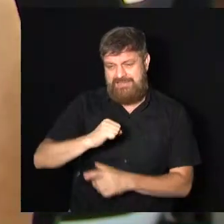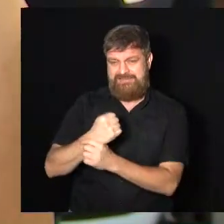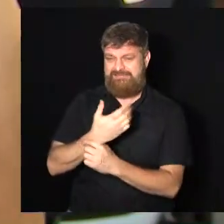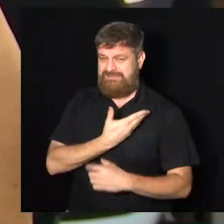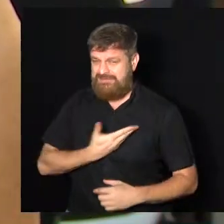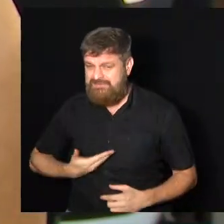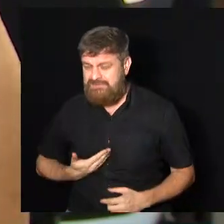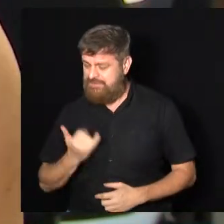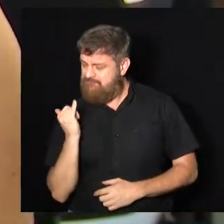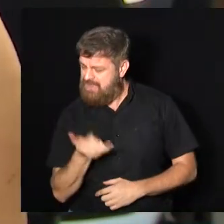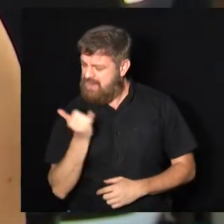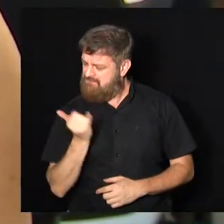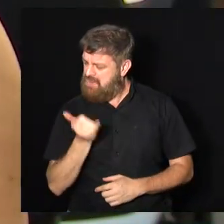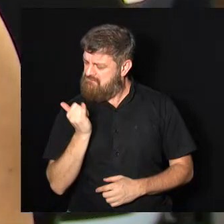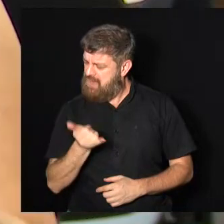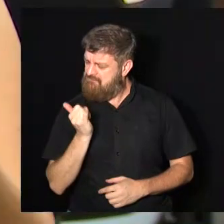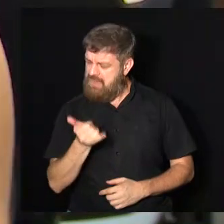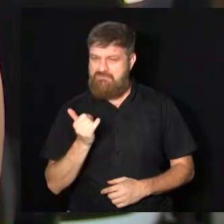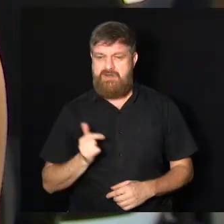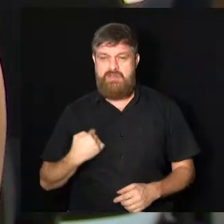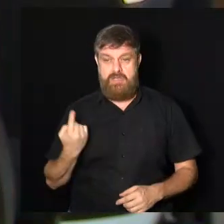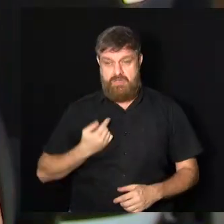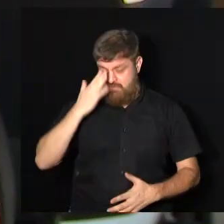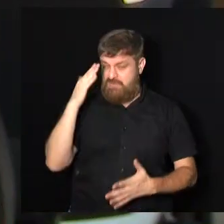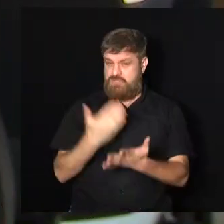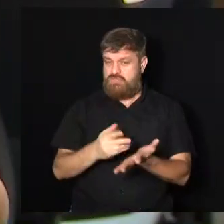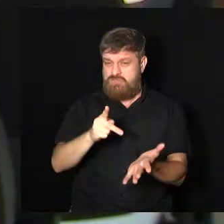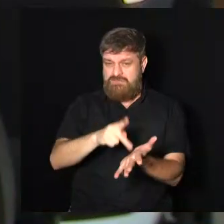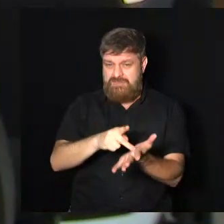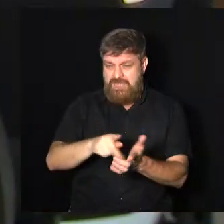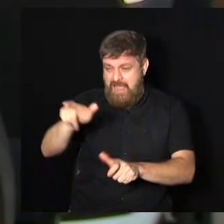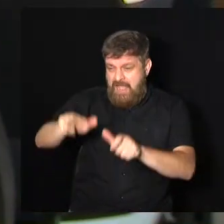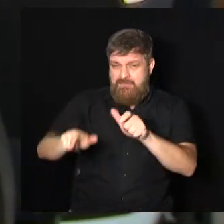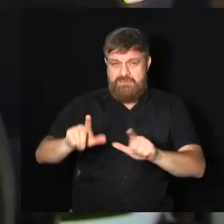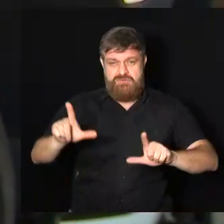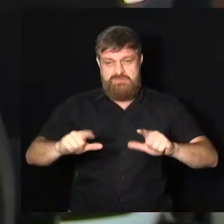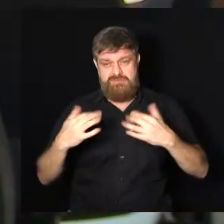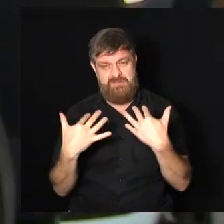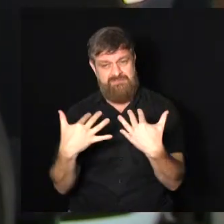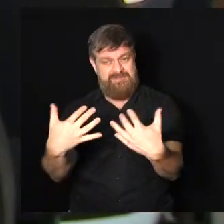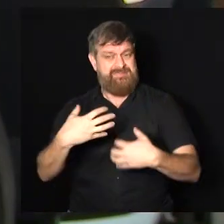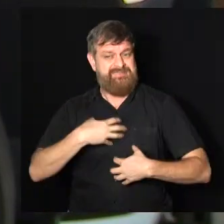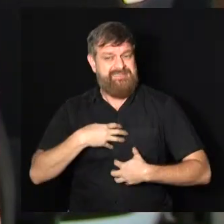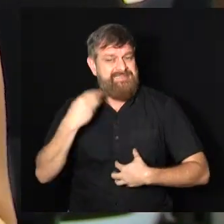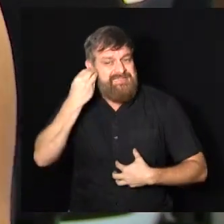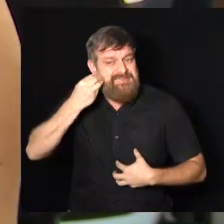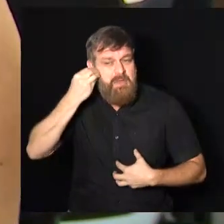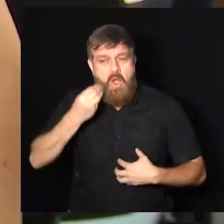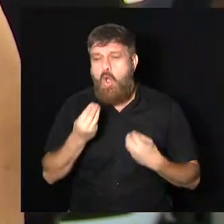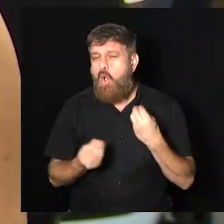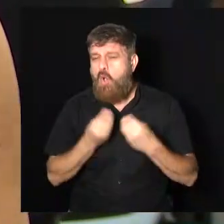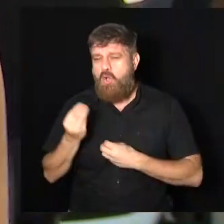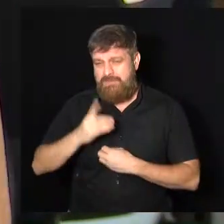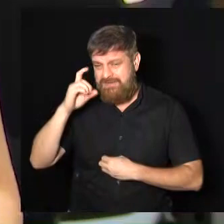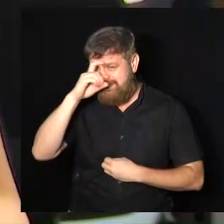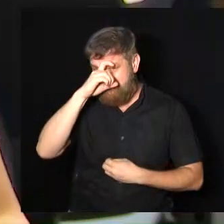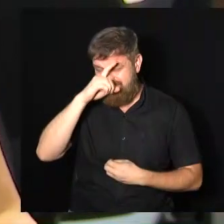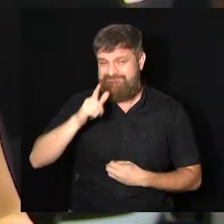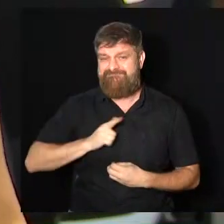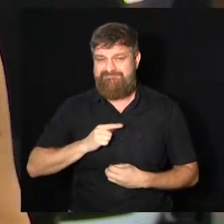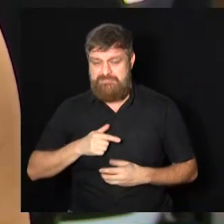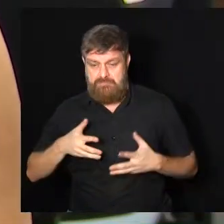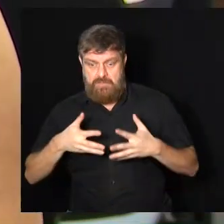Se fala muito sobre segurança pública, eu tenho certeza que as pessoas que estão em casa, elas vivenciam isso. Como é diferente quando você tem um